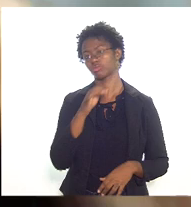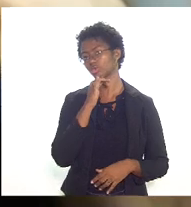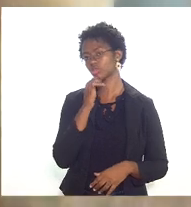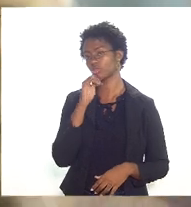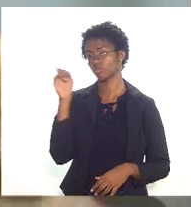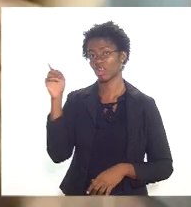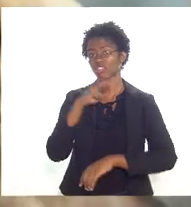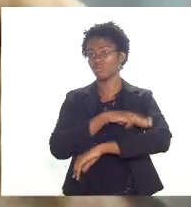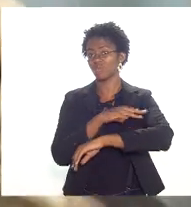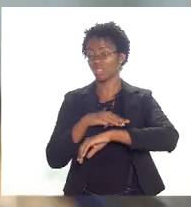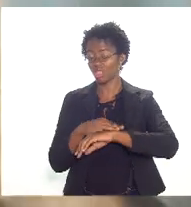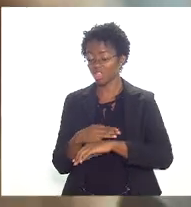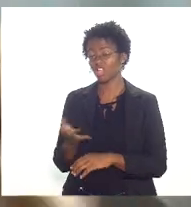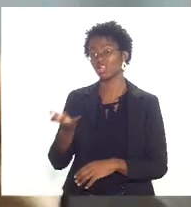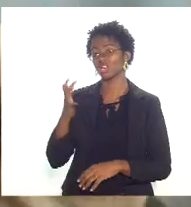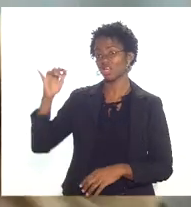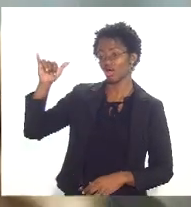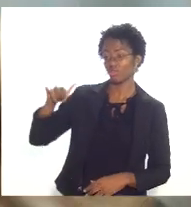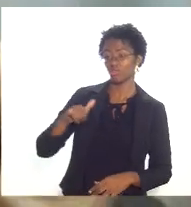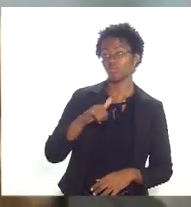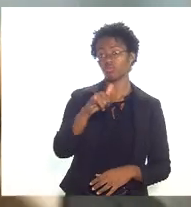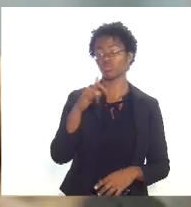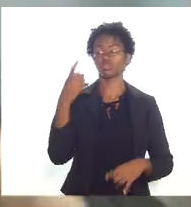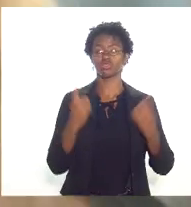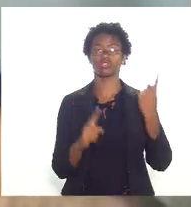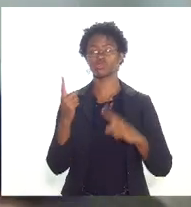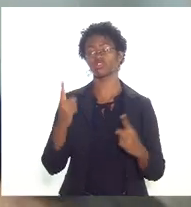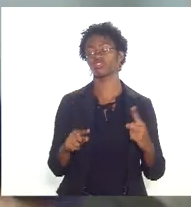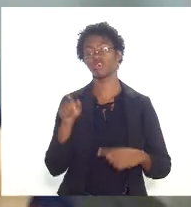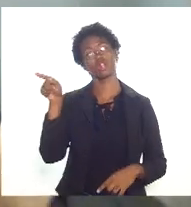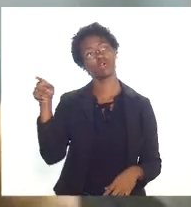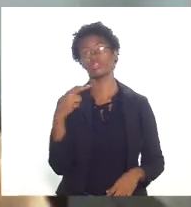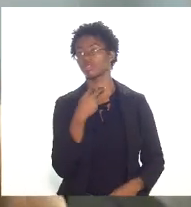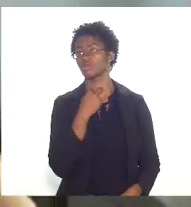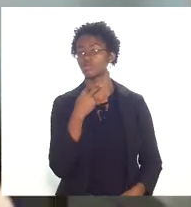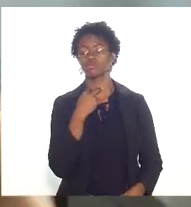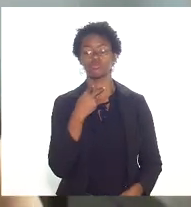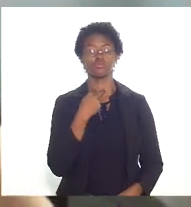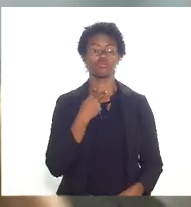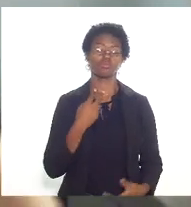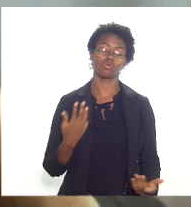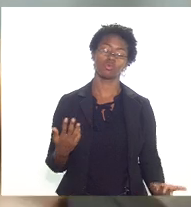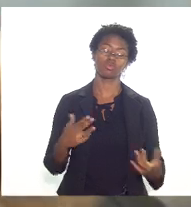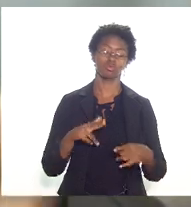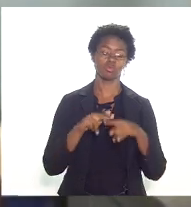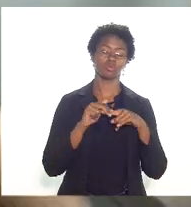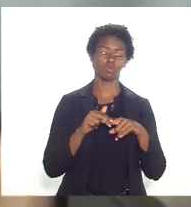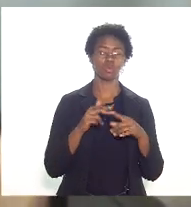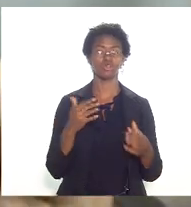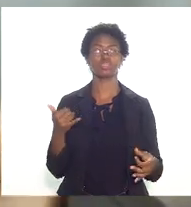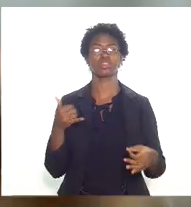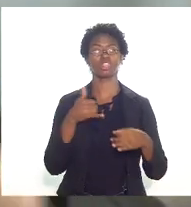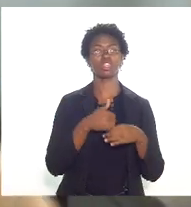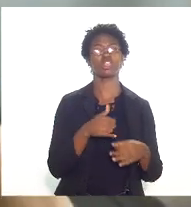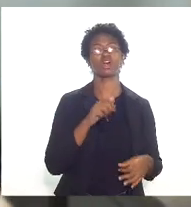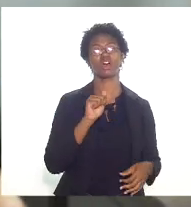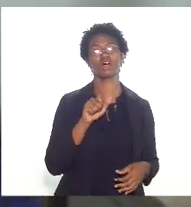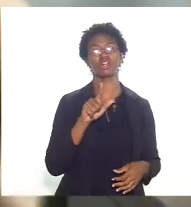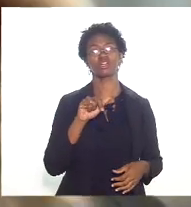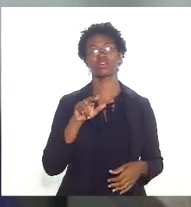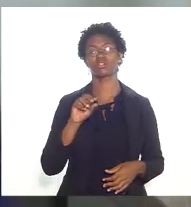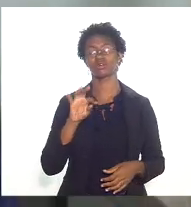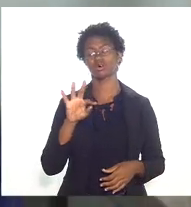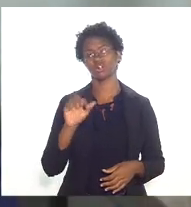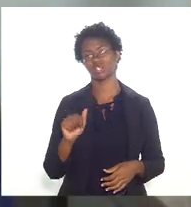um voo do Chile ele não pode é porque a eu quero usar ele qualifica de sete